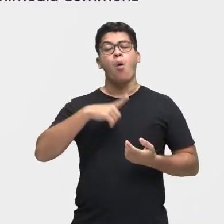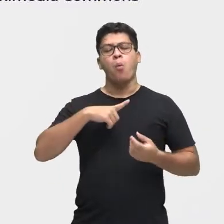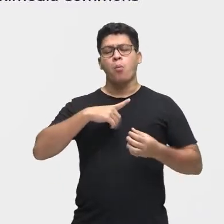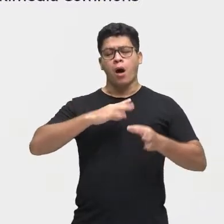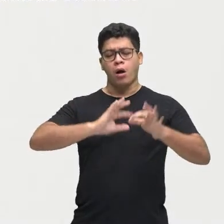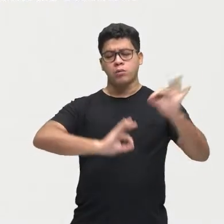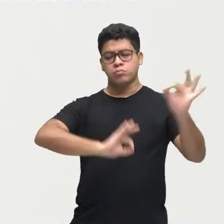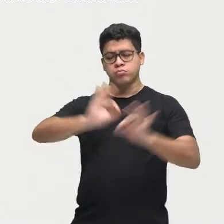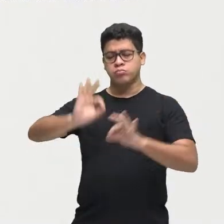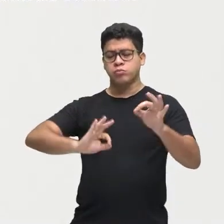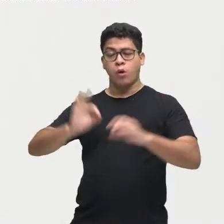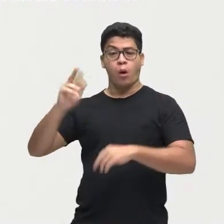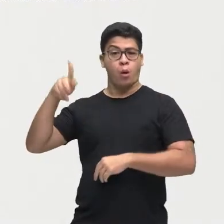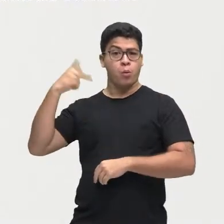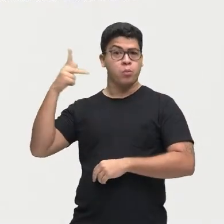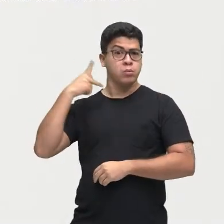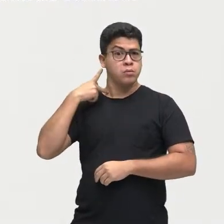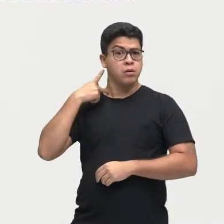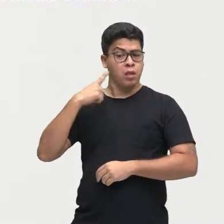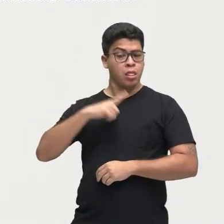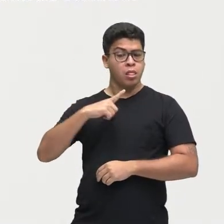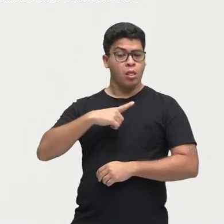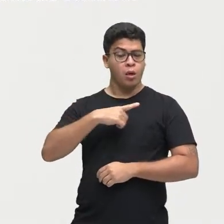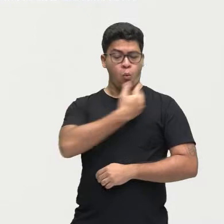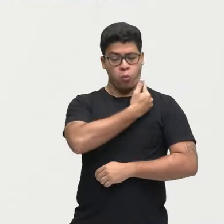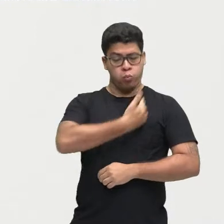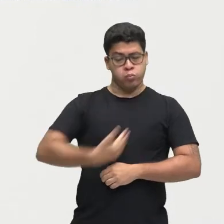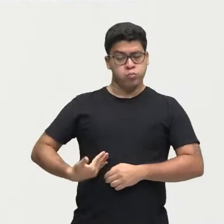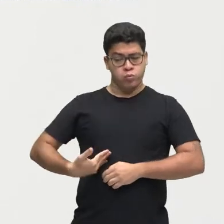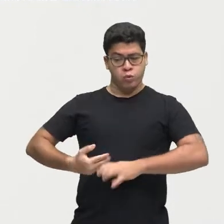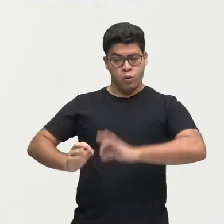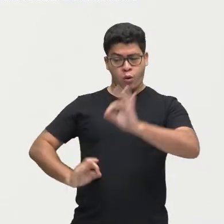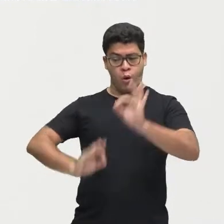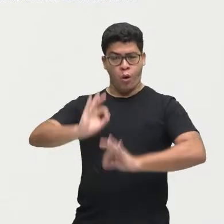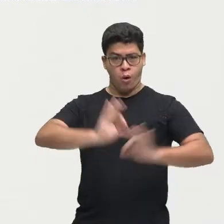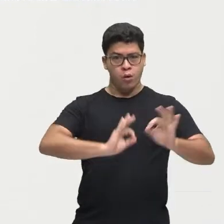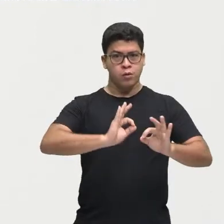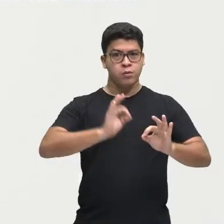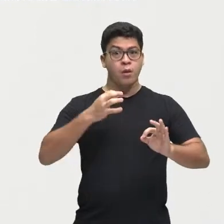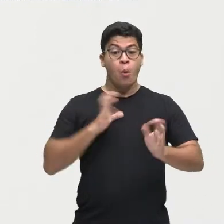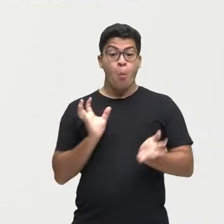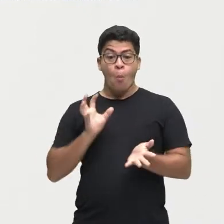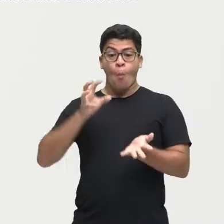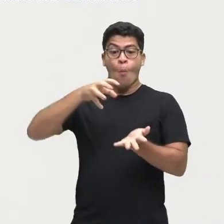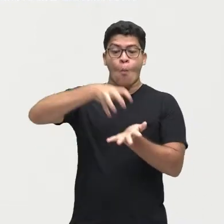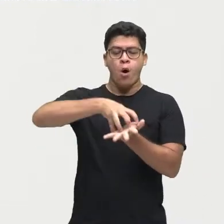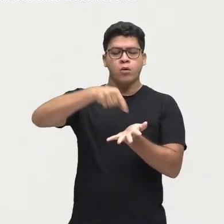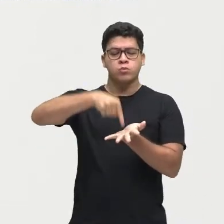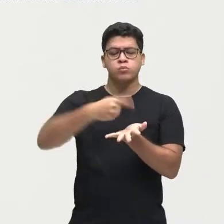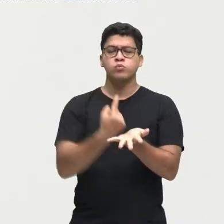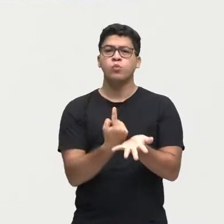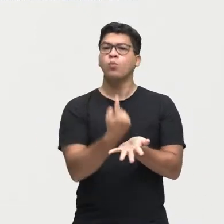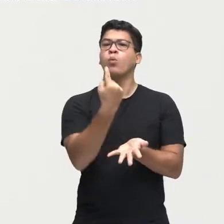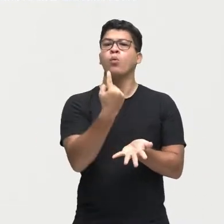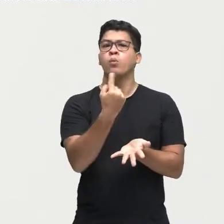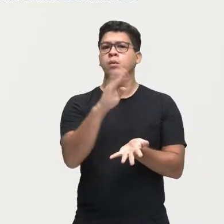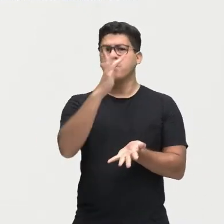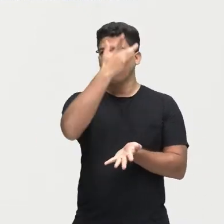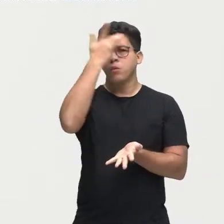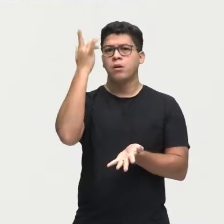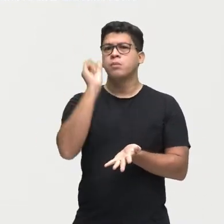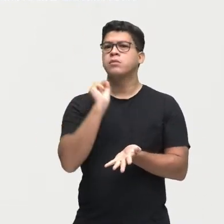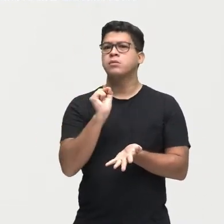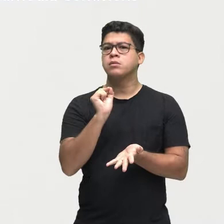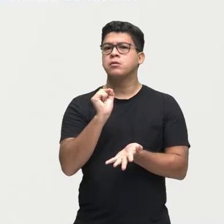com estrutura de governo, em que o poder estava centralizado em um único governante. Neste